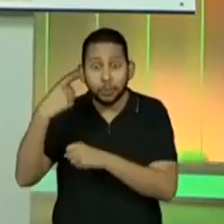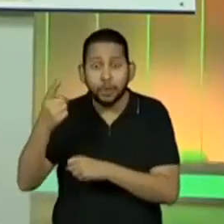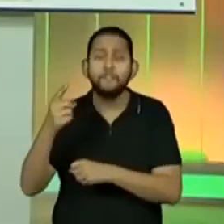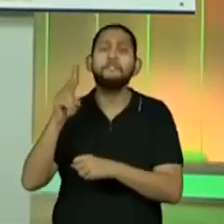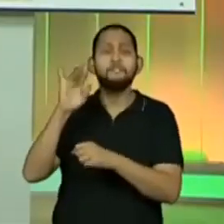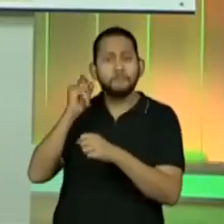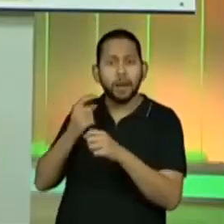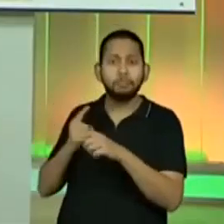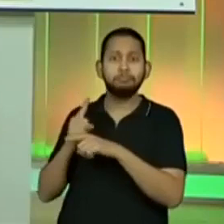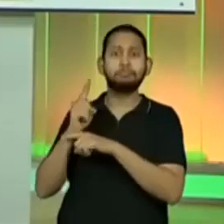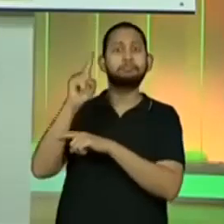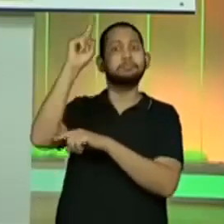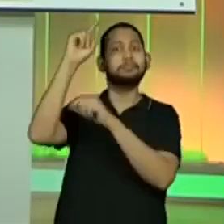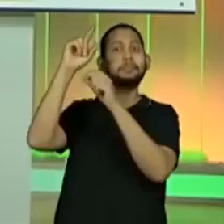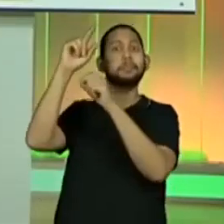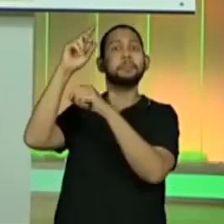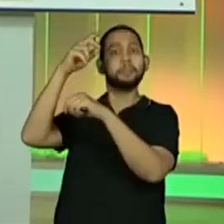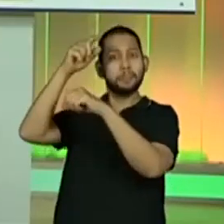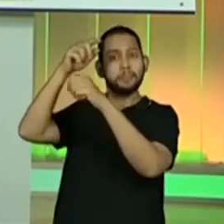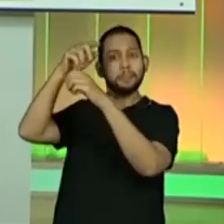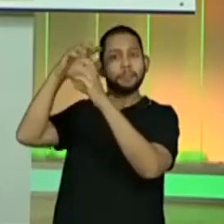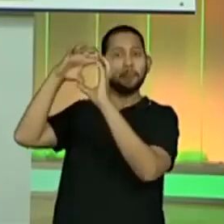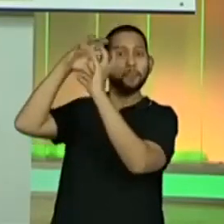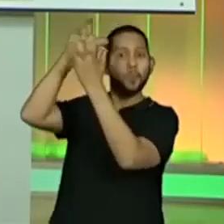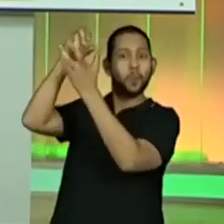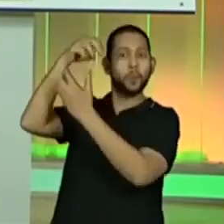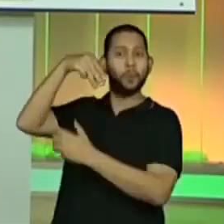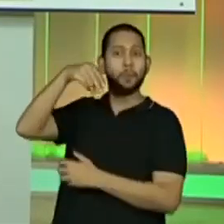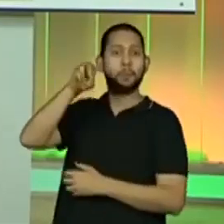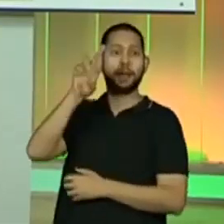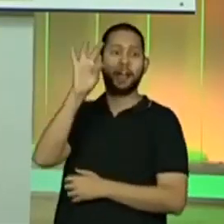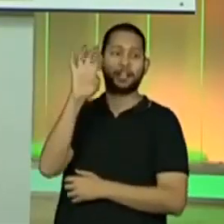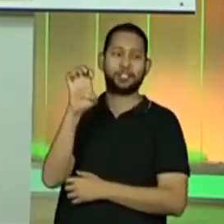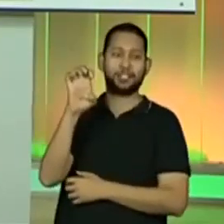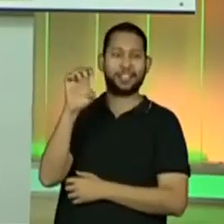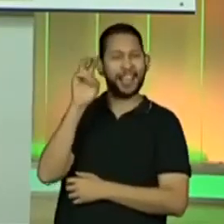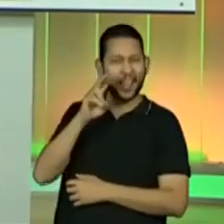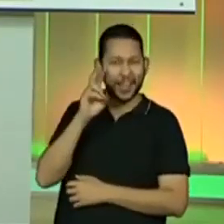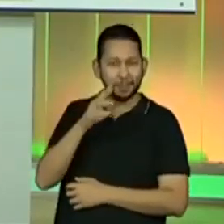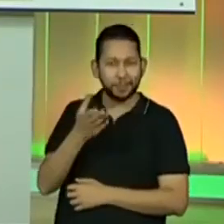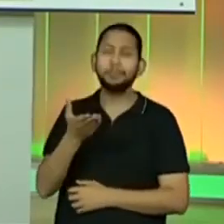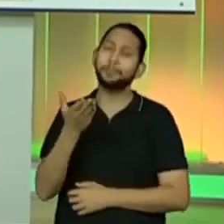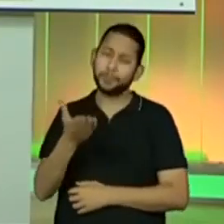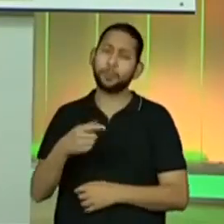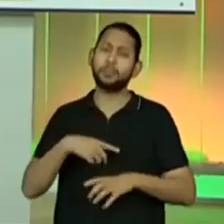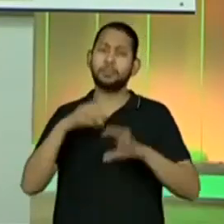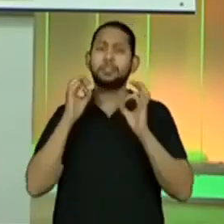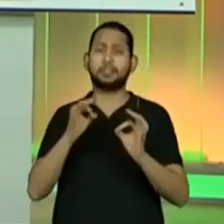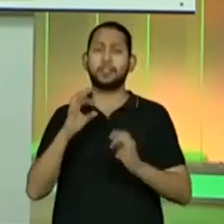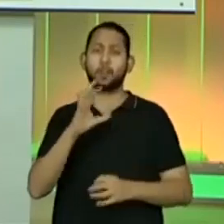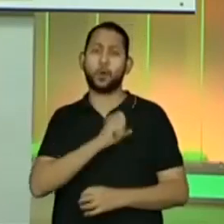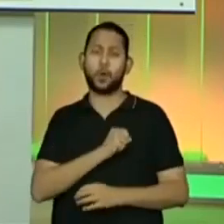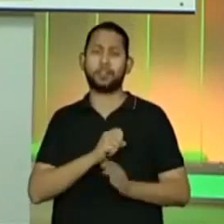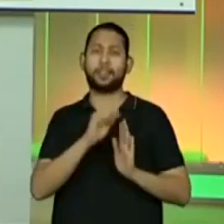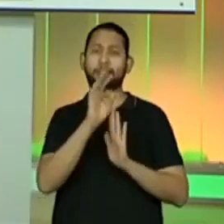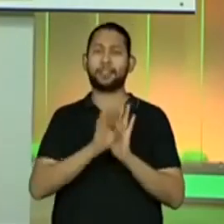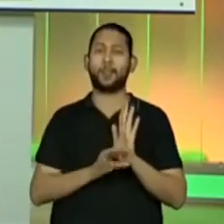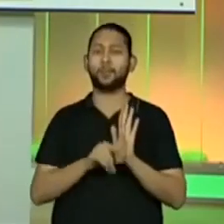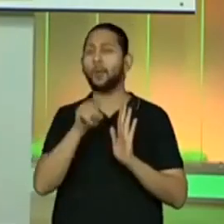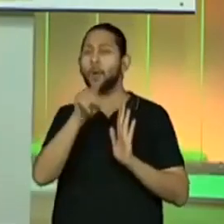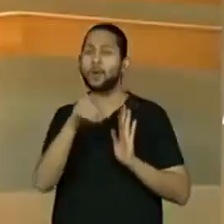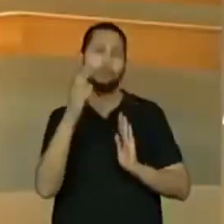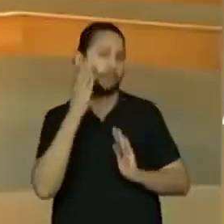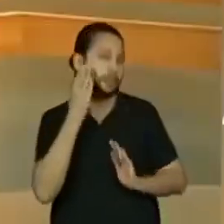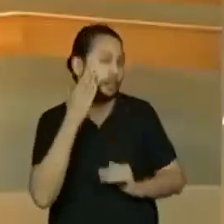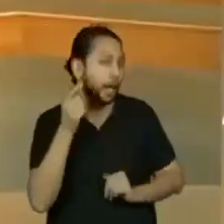pouco diferente, tá? Então, fiquem ligados que eu tenho certeza que vocês adoram aí textos como Você Sabia.